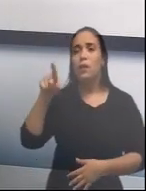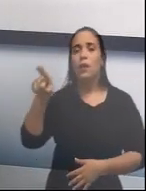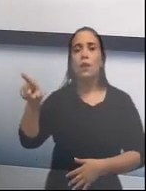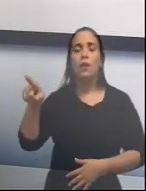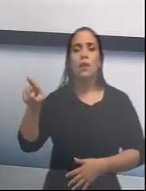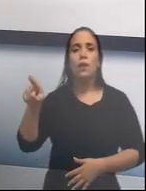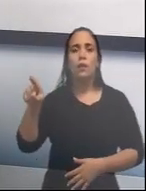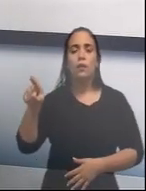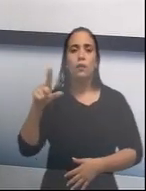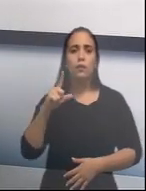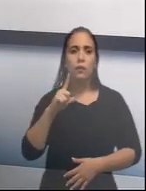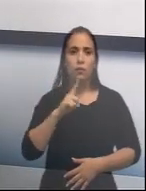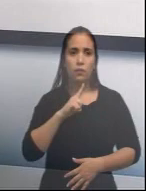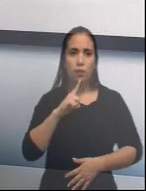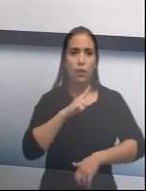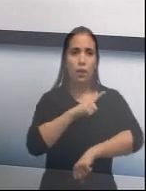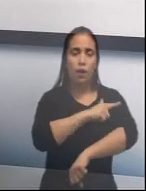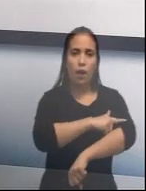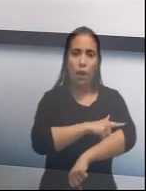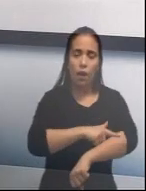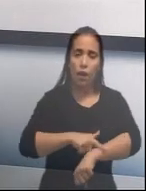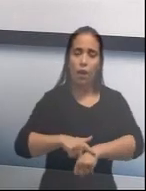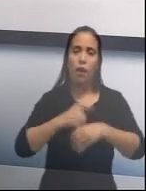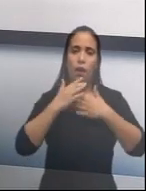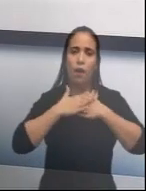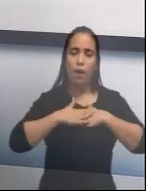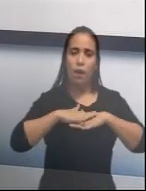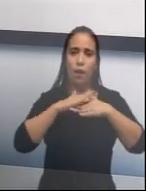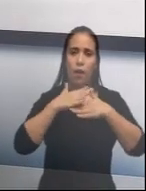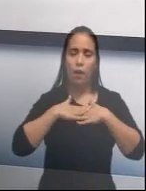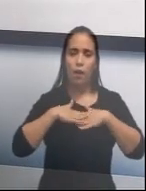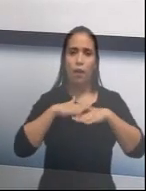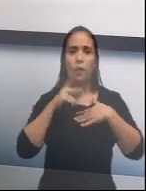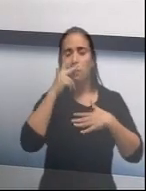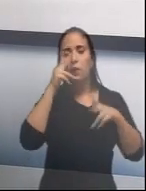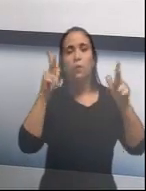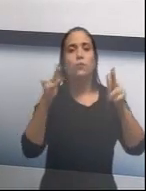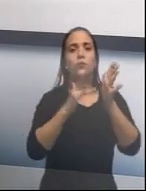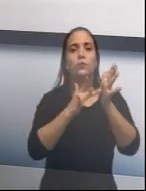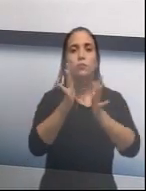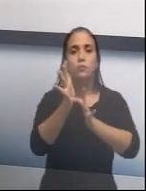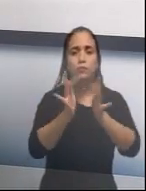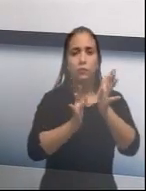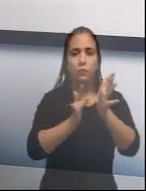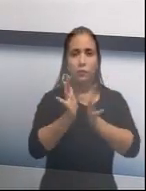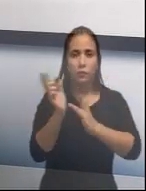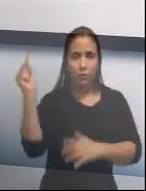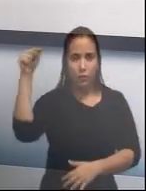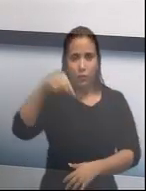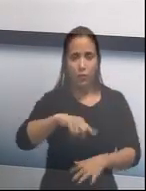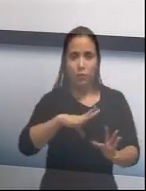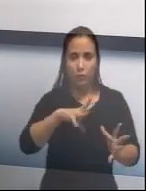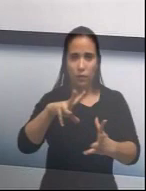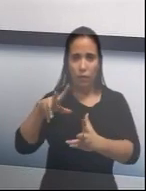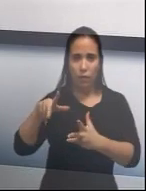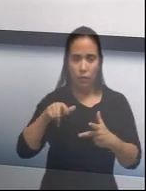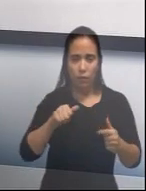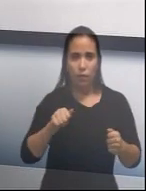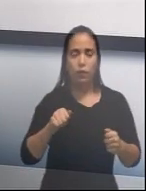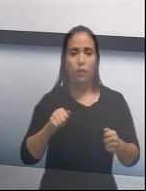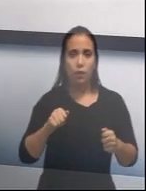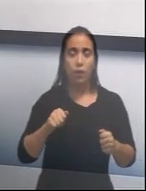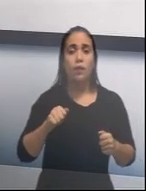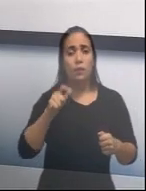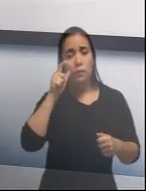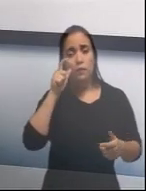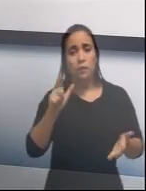pessoa calma, pacífica, como Jesus foi na Terra, né? Jesus na Terra, ele mostrou uma coisa